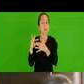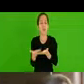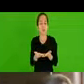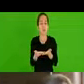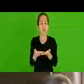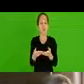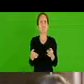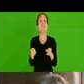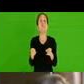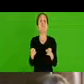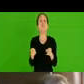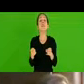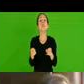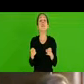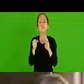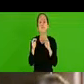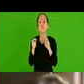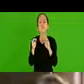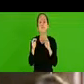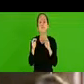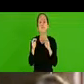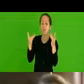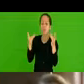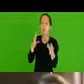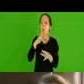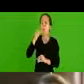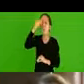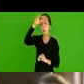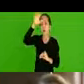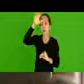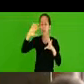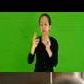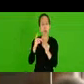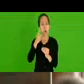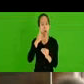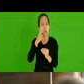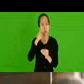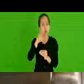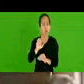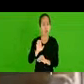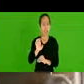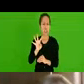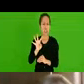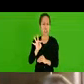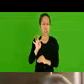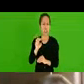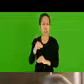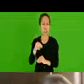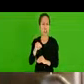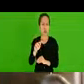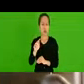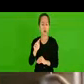progressivamente estruturando o conhecimento objetivo, olha como a etnografia vai te mobilizando para isso, porque ela